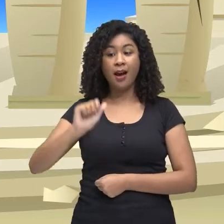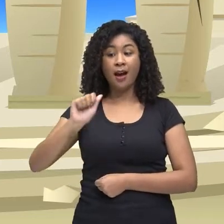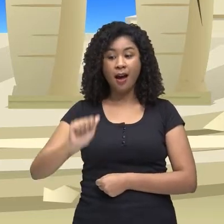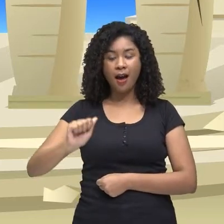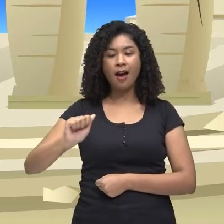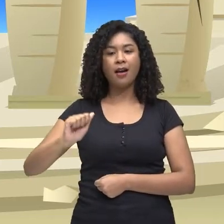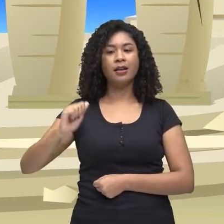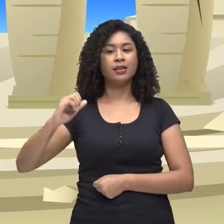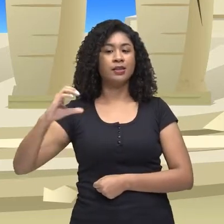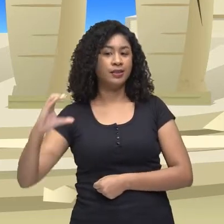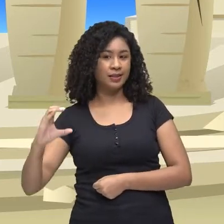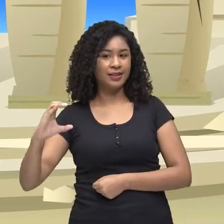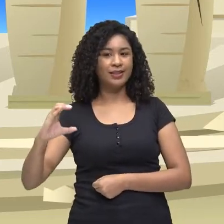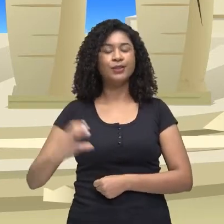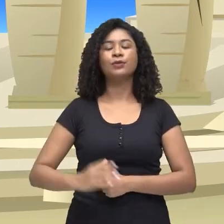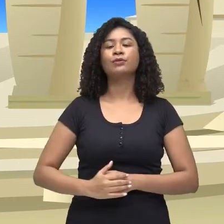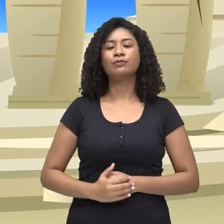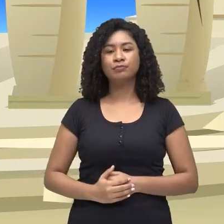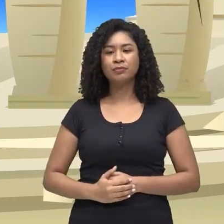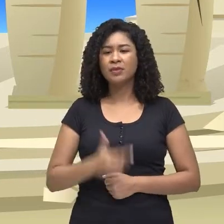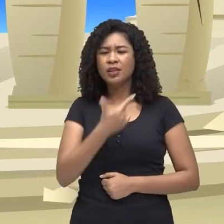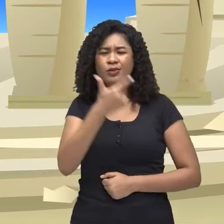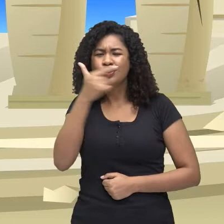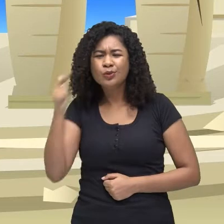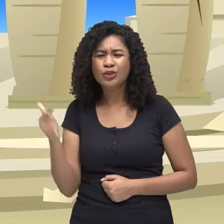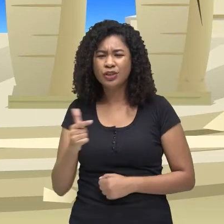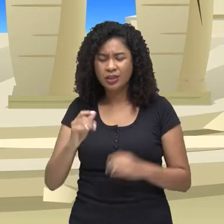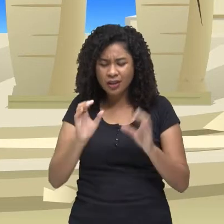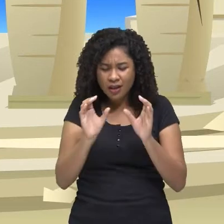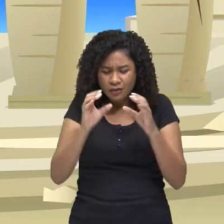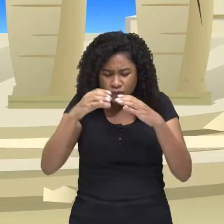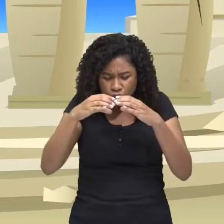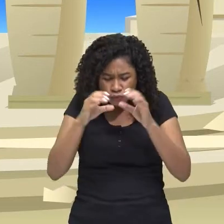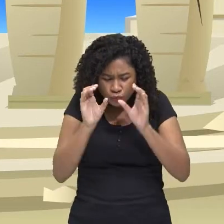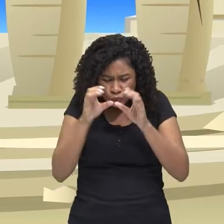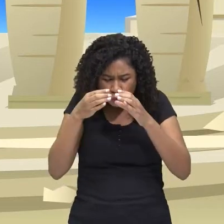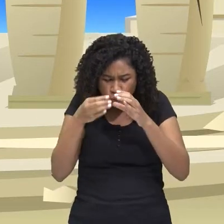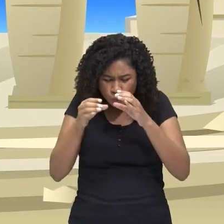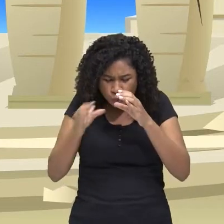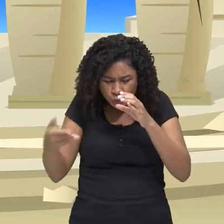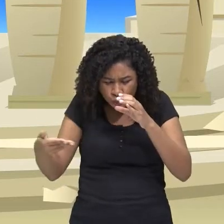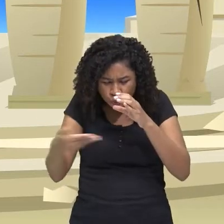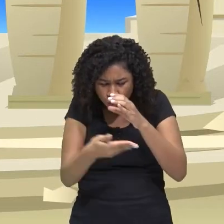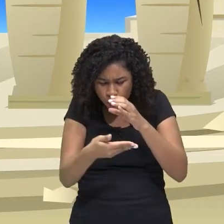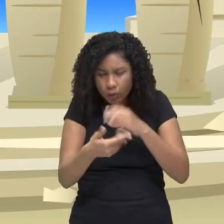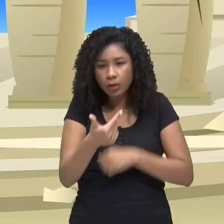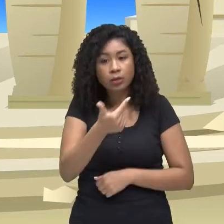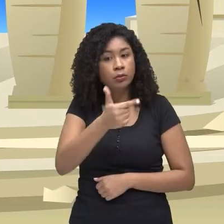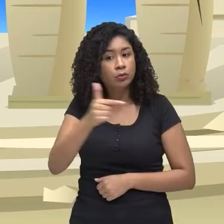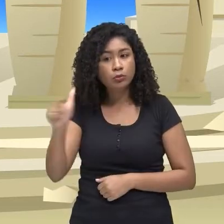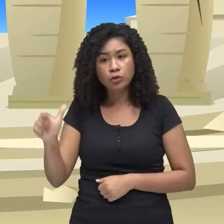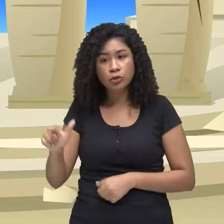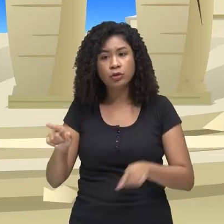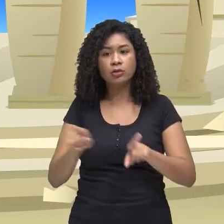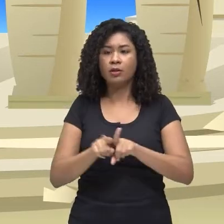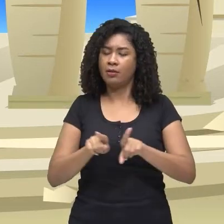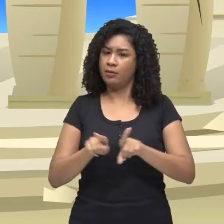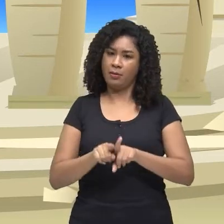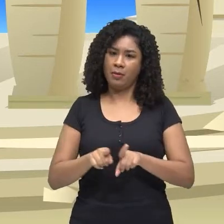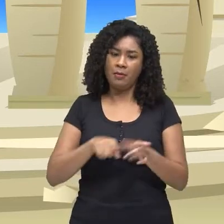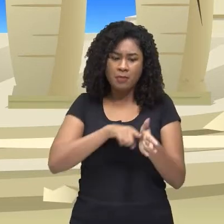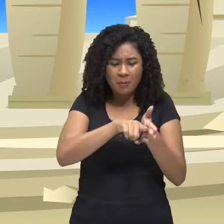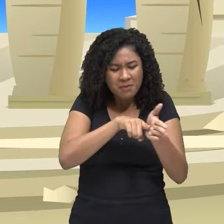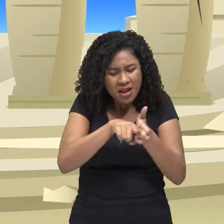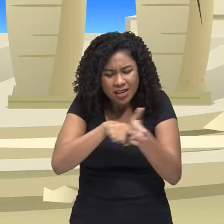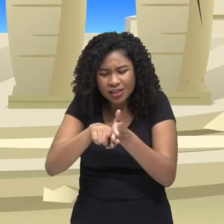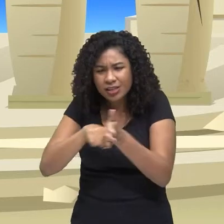tecnologia nenhuma, eles não tinham microscópio, eles não tinham nenhum instrumento que fizessem com que eles visualizassem algo